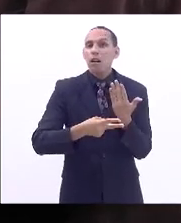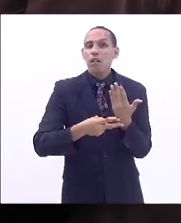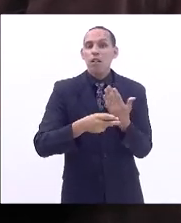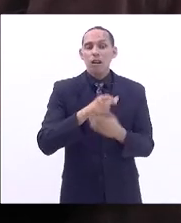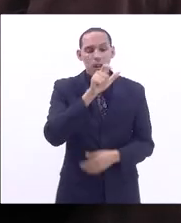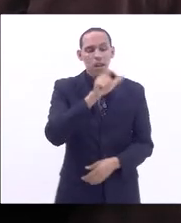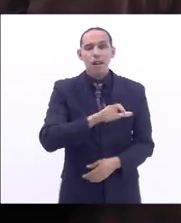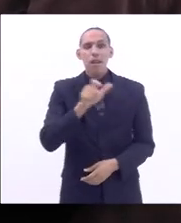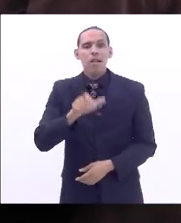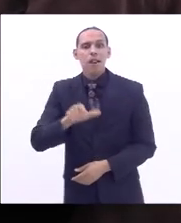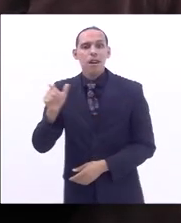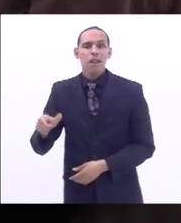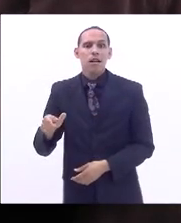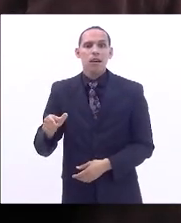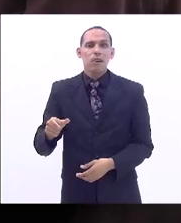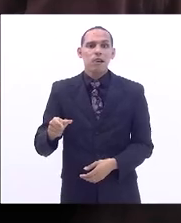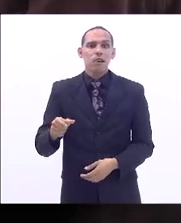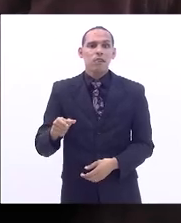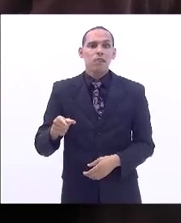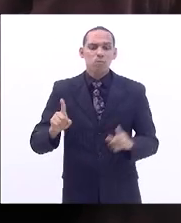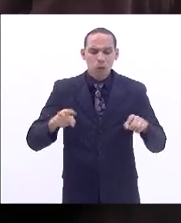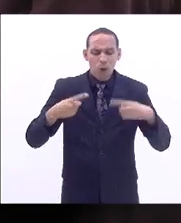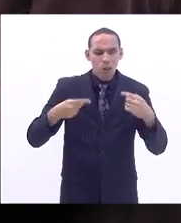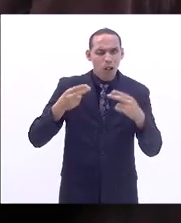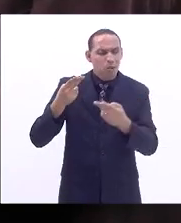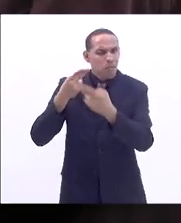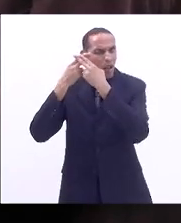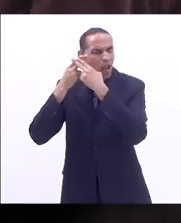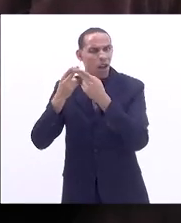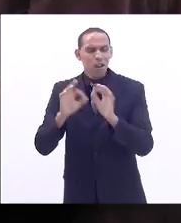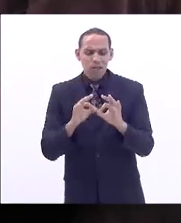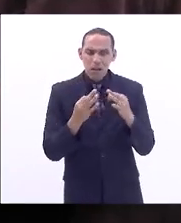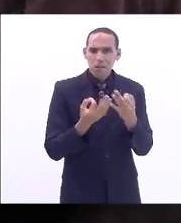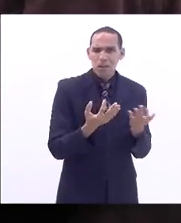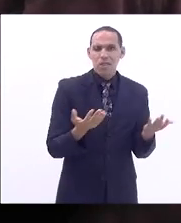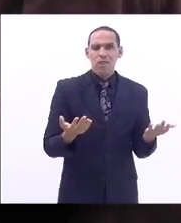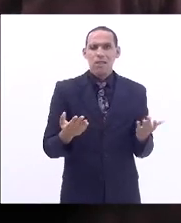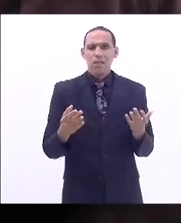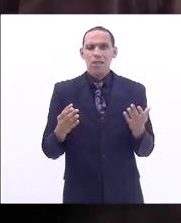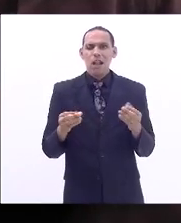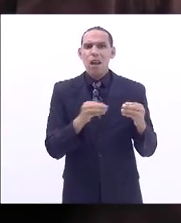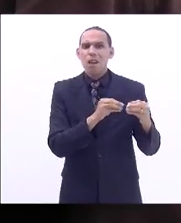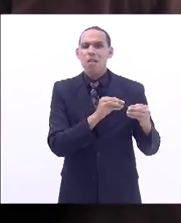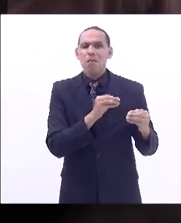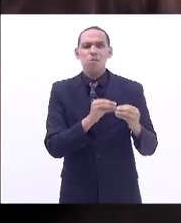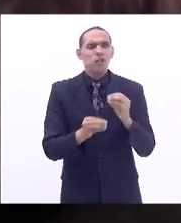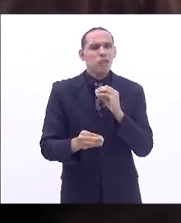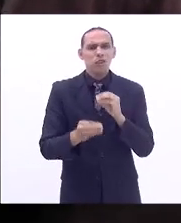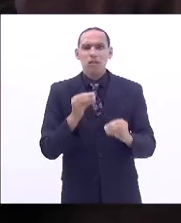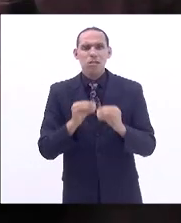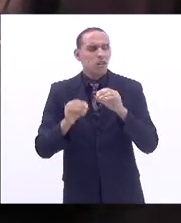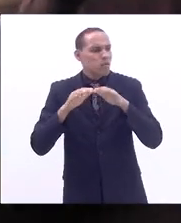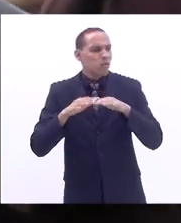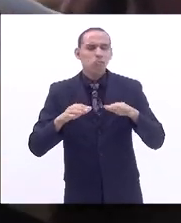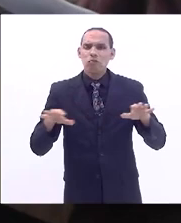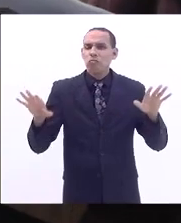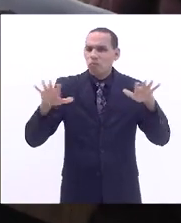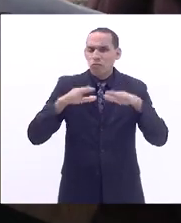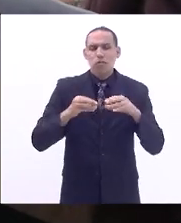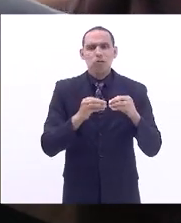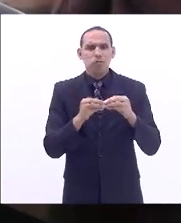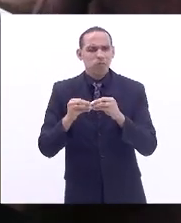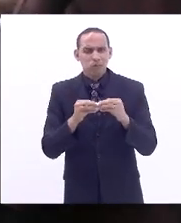sensível pra esse tema As sequelas que isso deixa na pessoa nas famílias na vizinhança uma imagem de suspensão quadro permanente